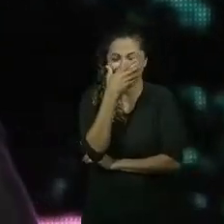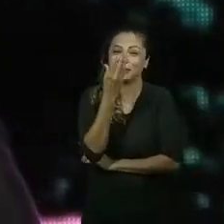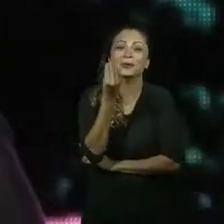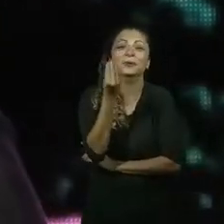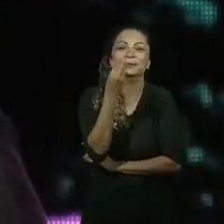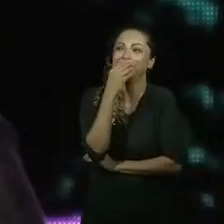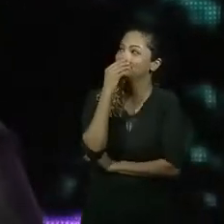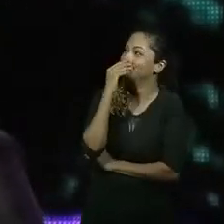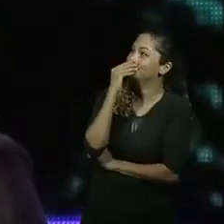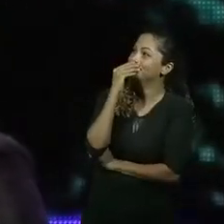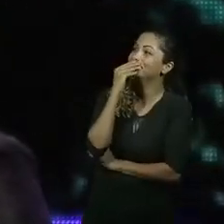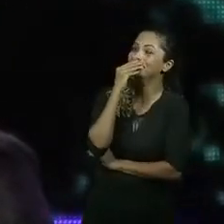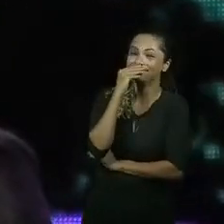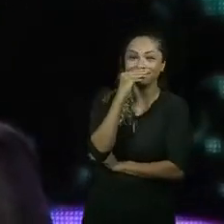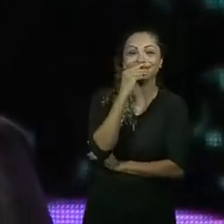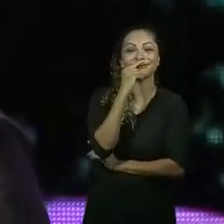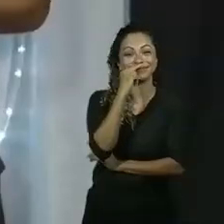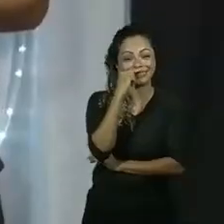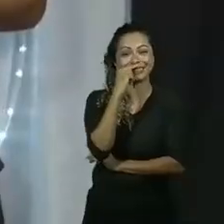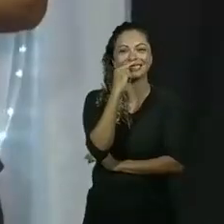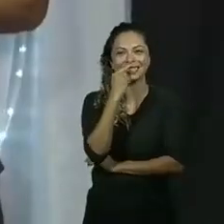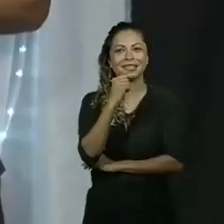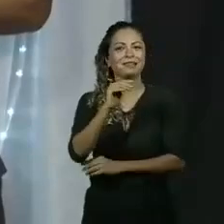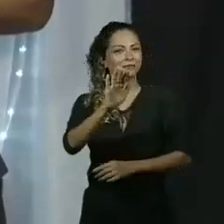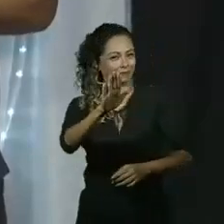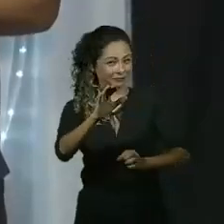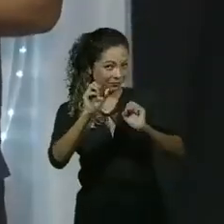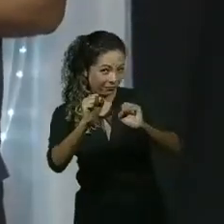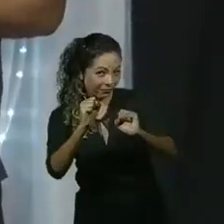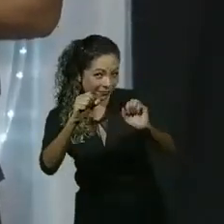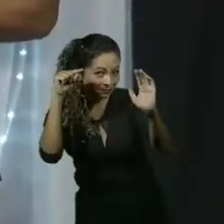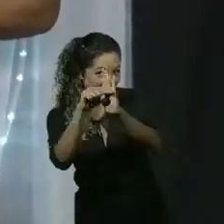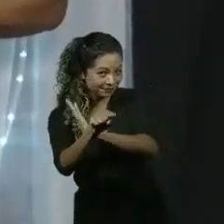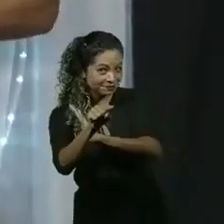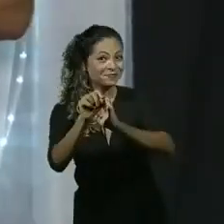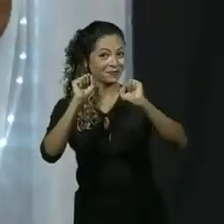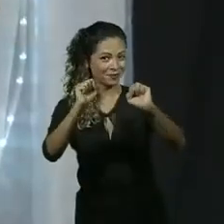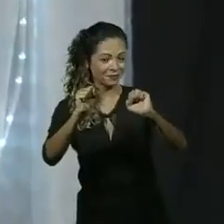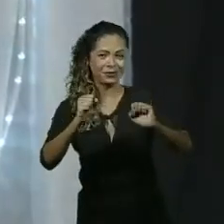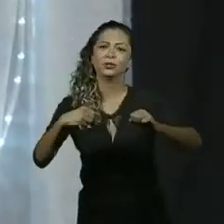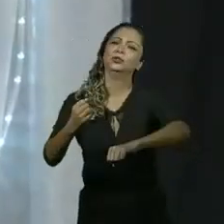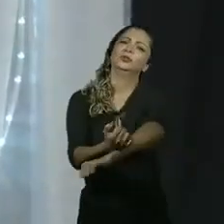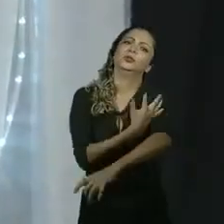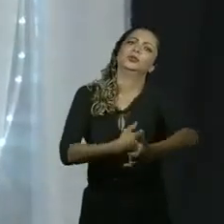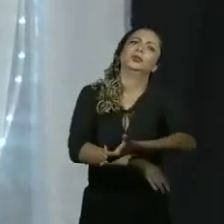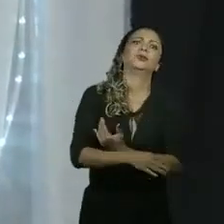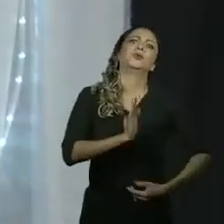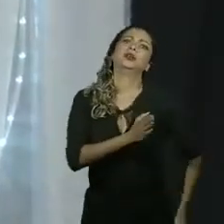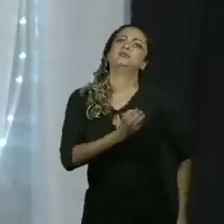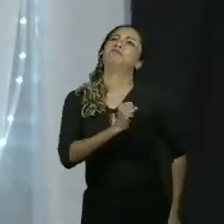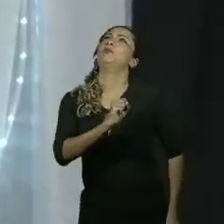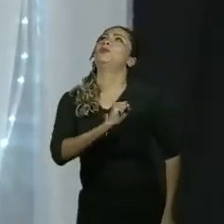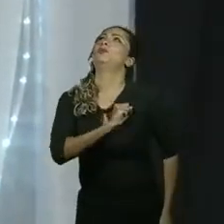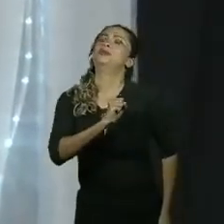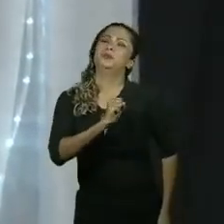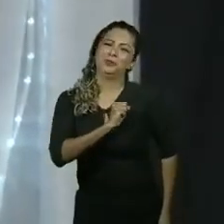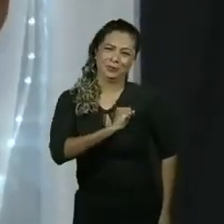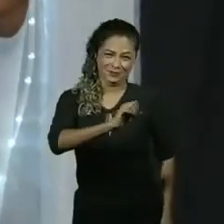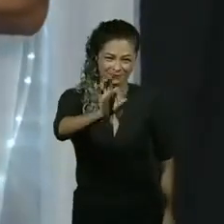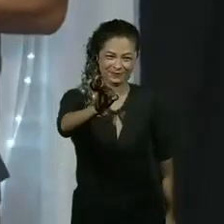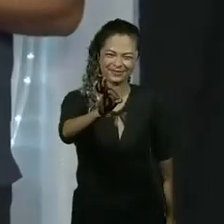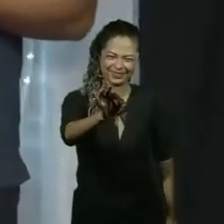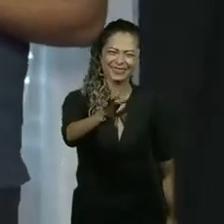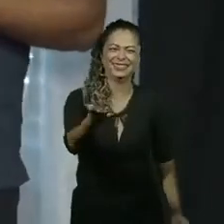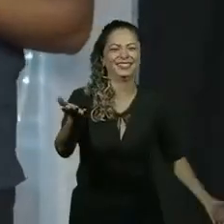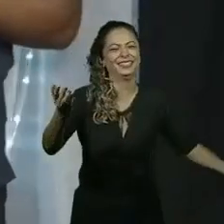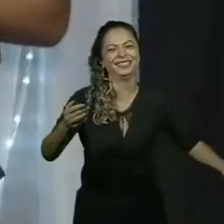Vamos dar uma afrouxada aí. Posso te Ei, fazer uma pergunta aí? por Coração favor. tá a mil, emoção tá lá em cima. Vou te falar uma coisa, viu? Qual a